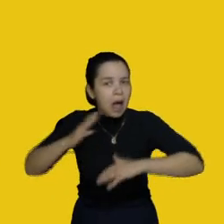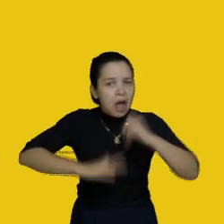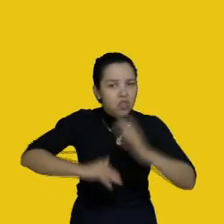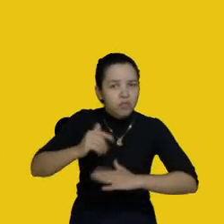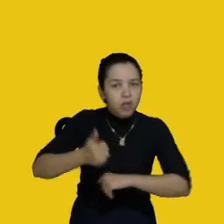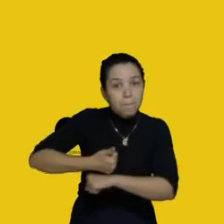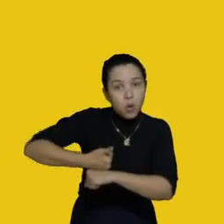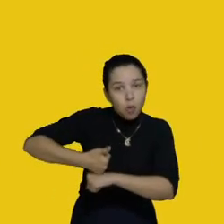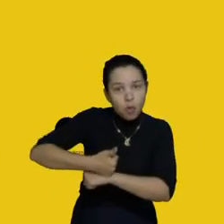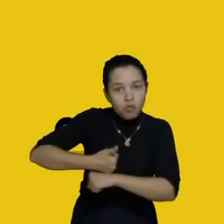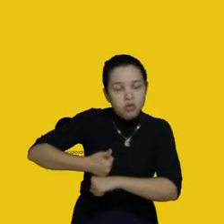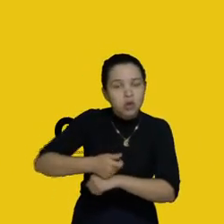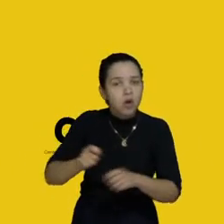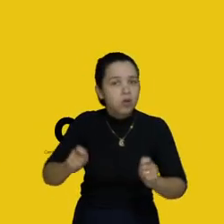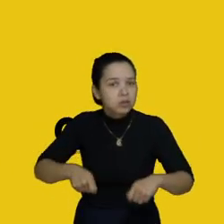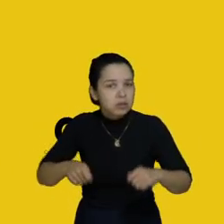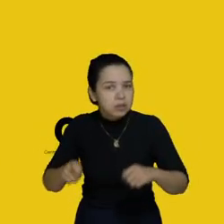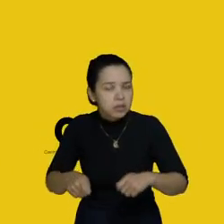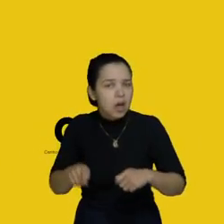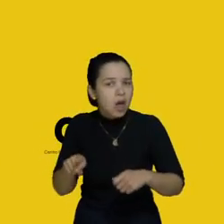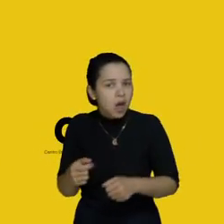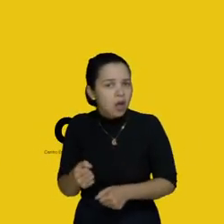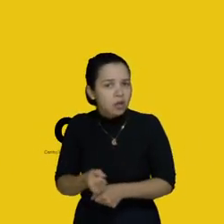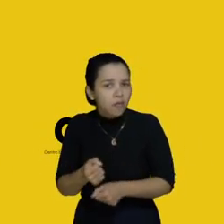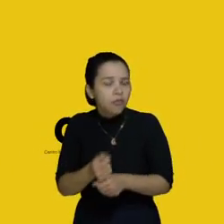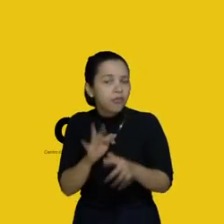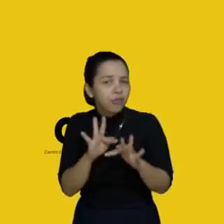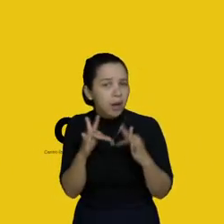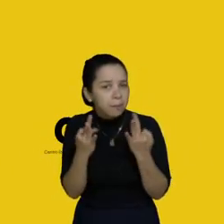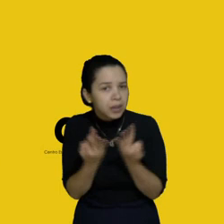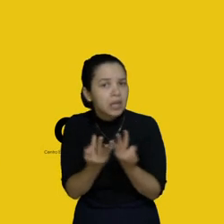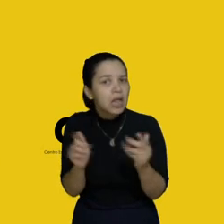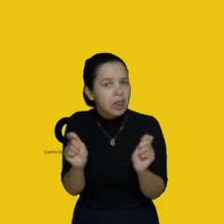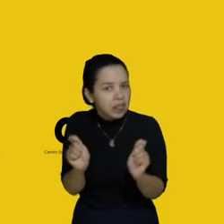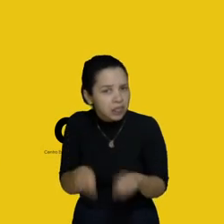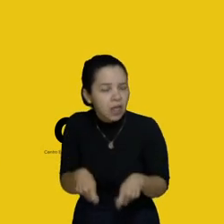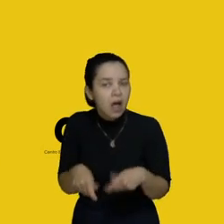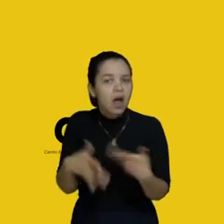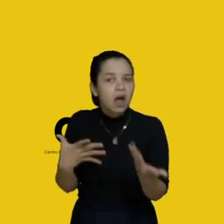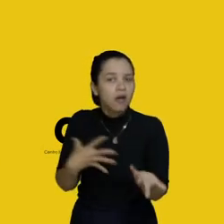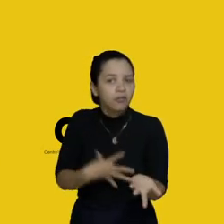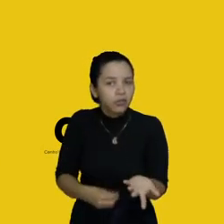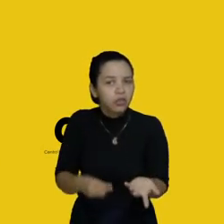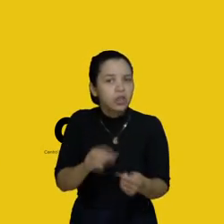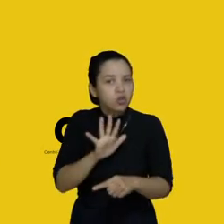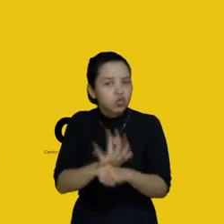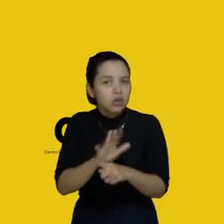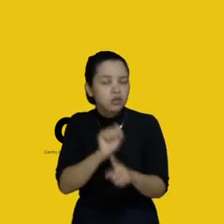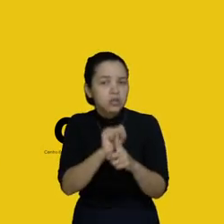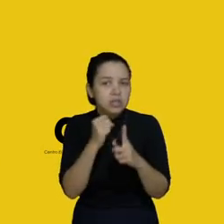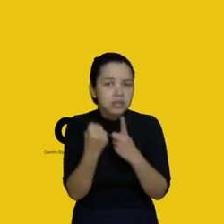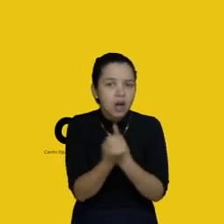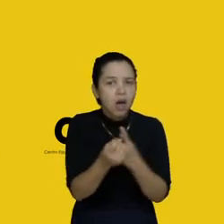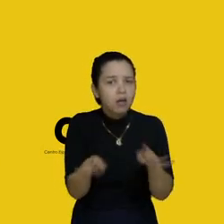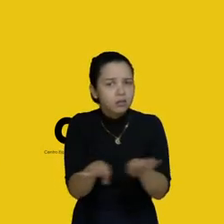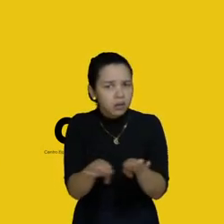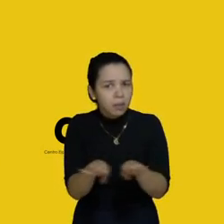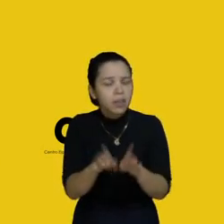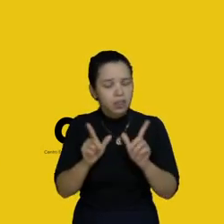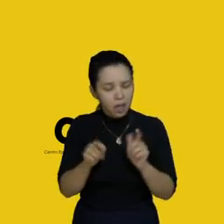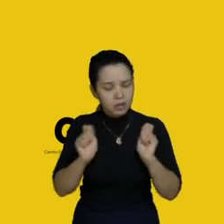profissional eles eles podem constituir família eles podem auxiliar a sociedade eles podem exercer a sua